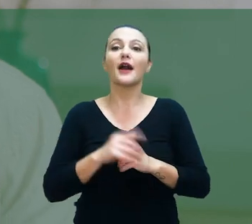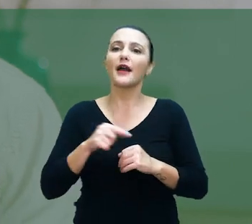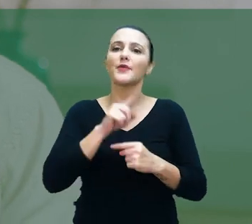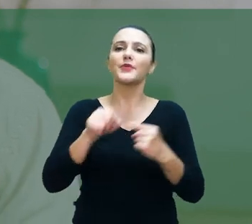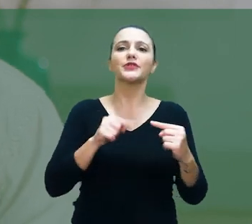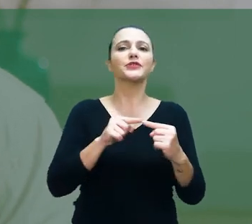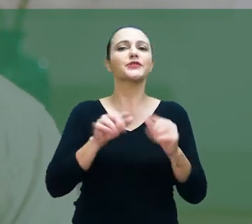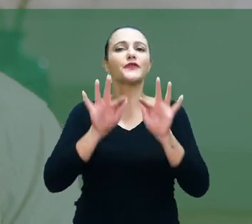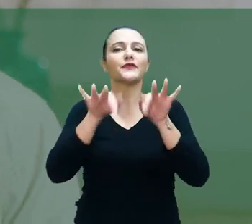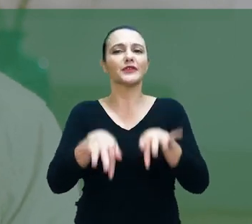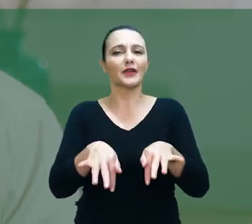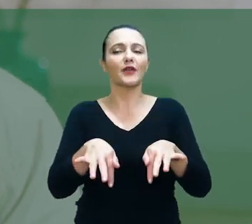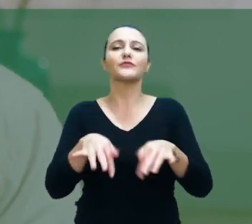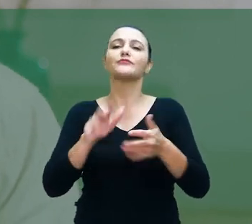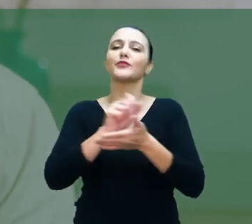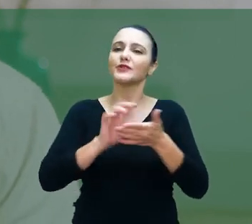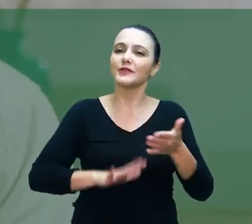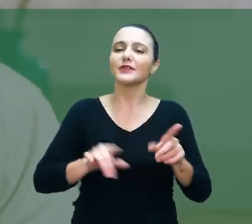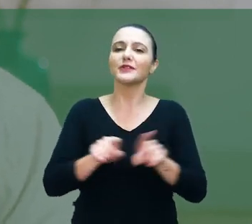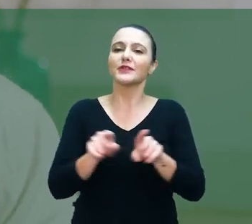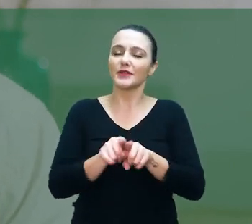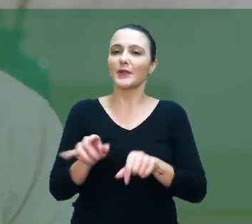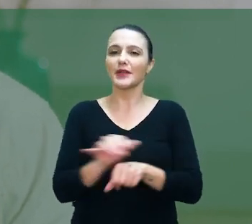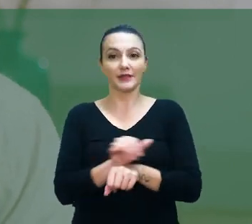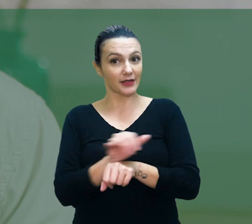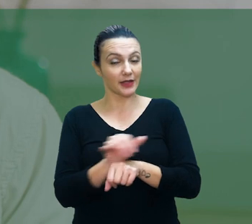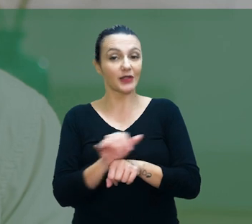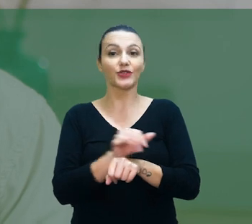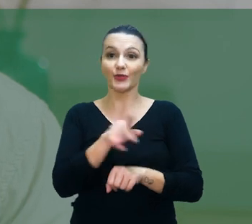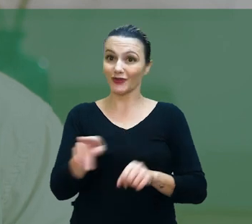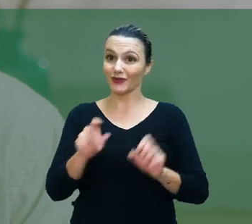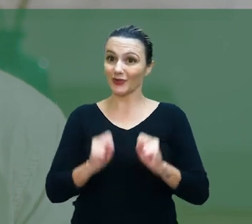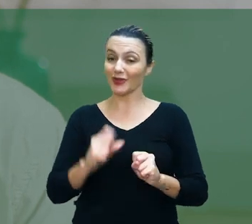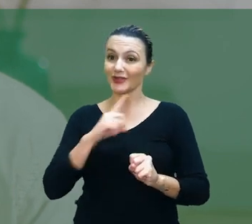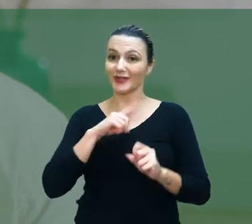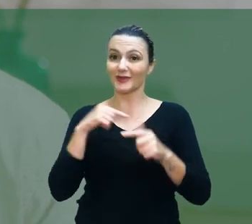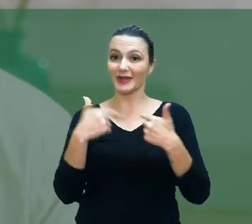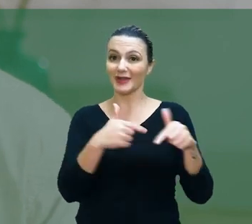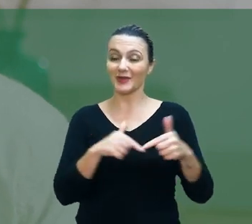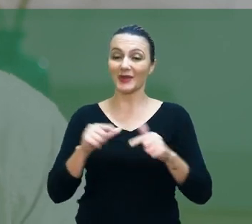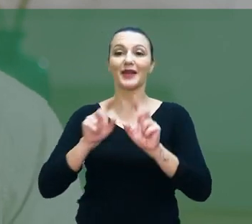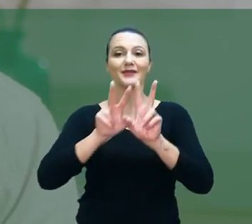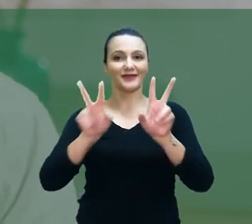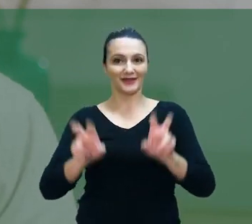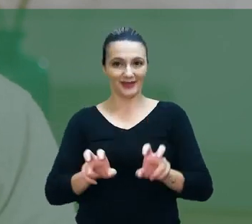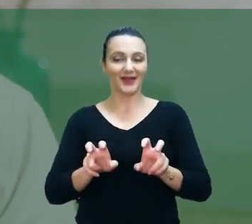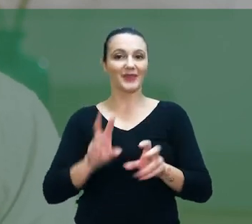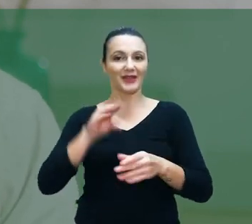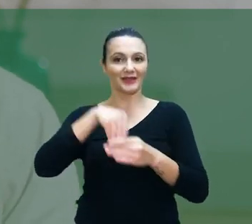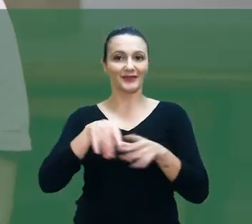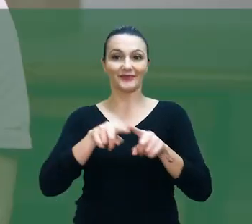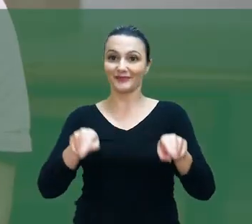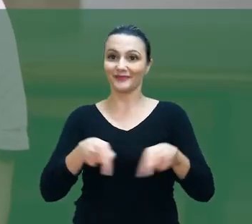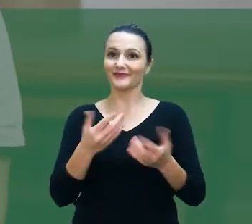nosso objetivo final com essa atividade e alguns recursos que o professor pode ter para trabalhar com esse tema ali na sala